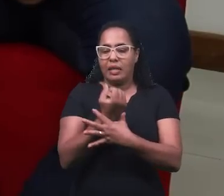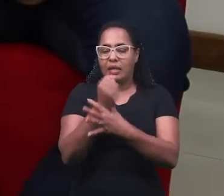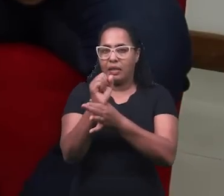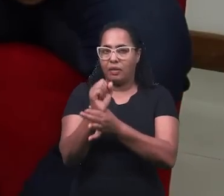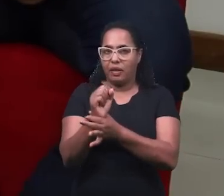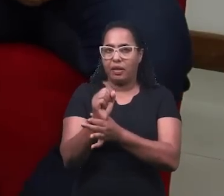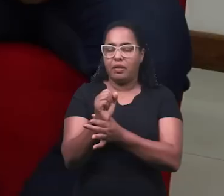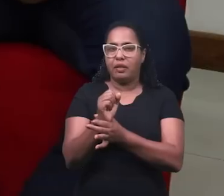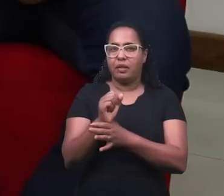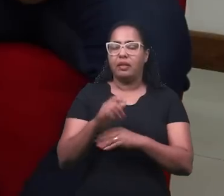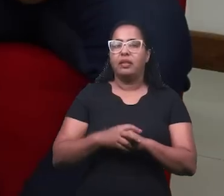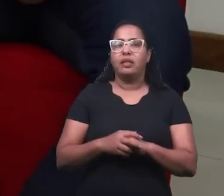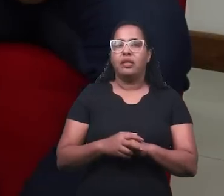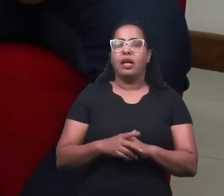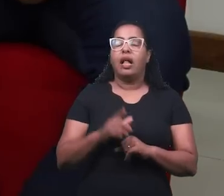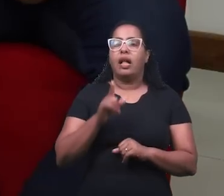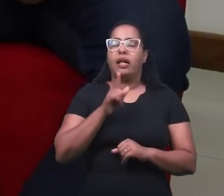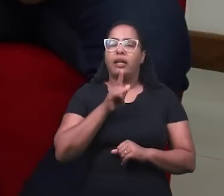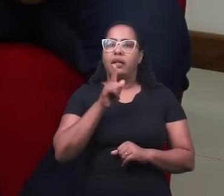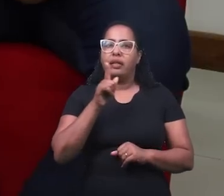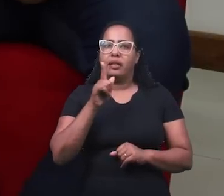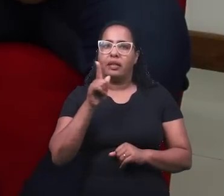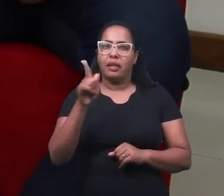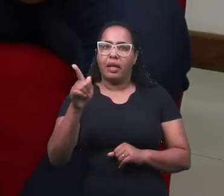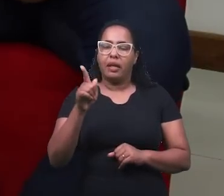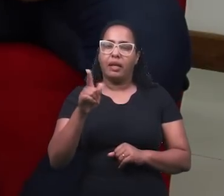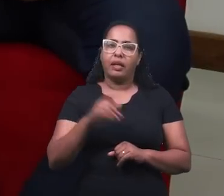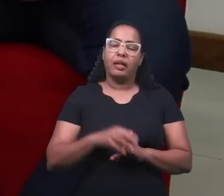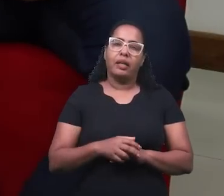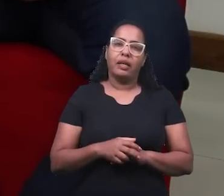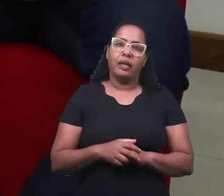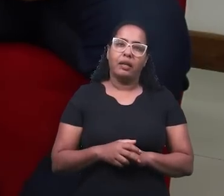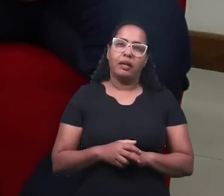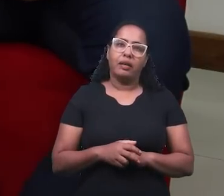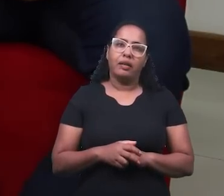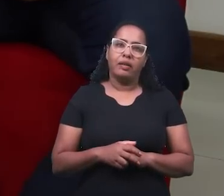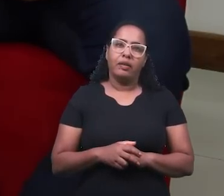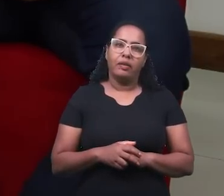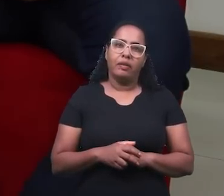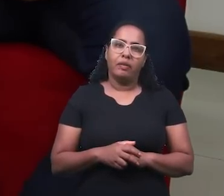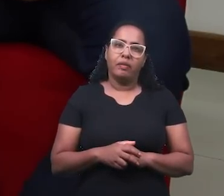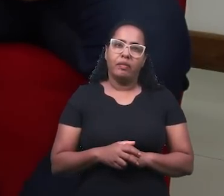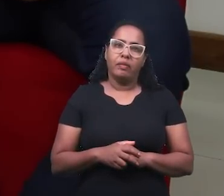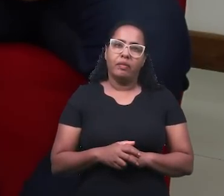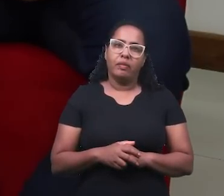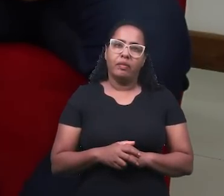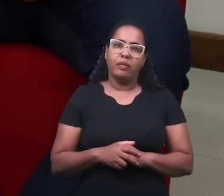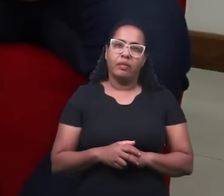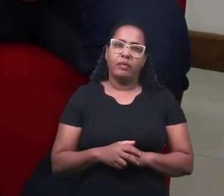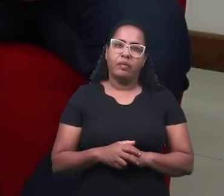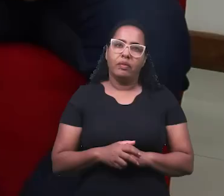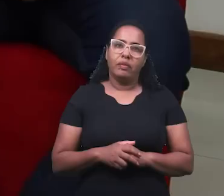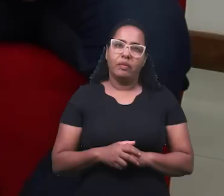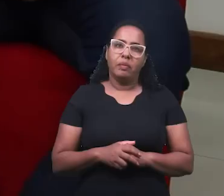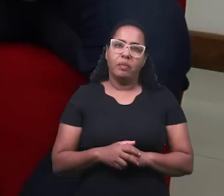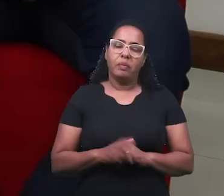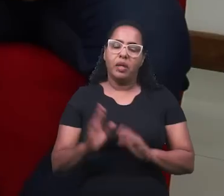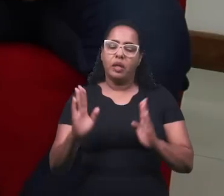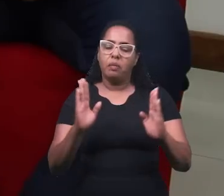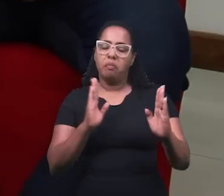estabilidade, né, segurança no país, nós aplicamos ali o nosso processo da residência e a imigração ali nos deu um prazo